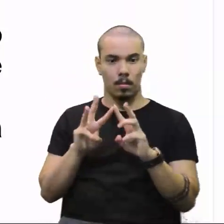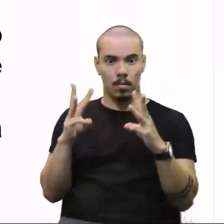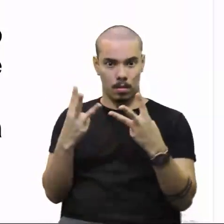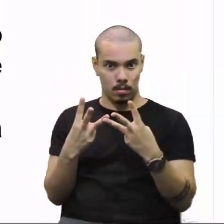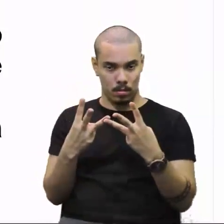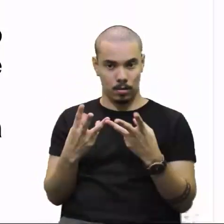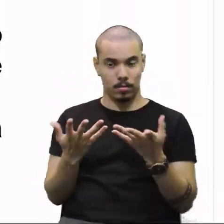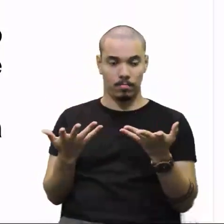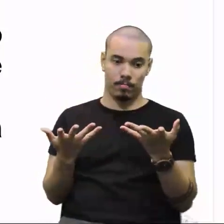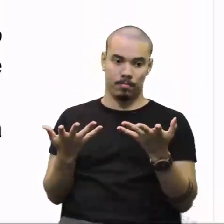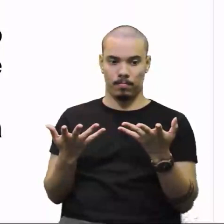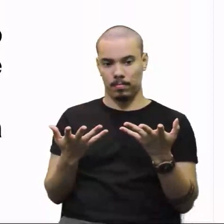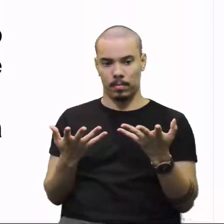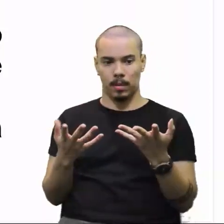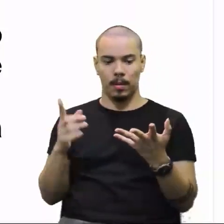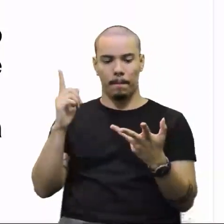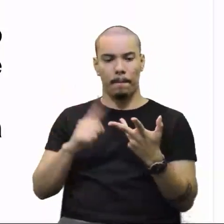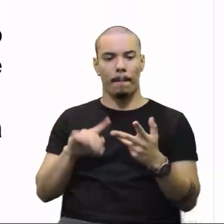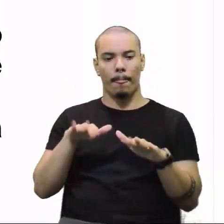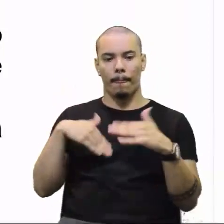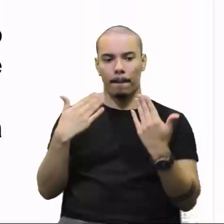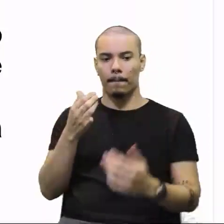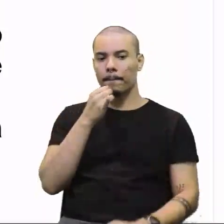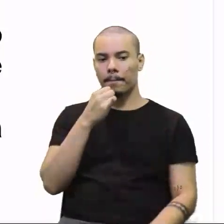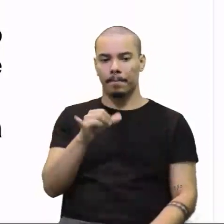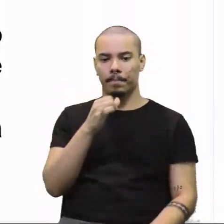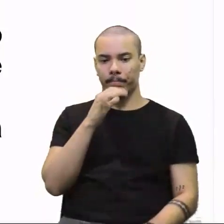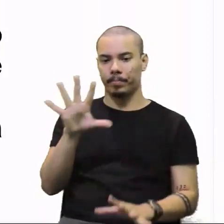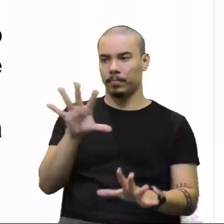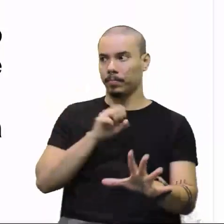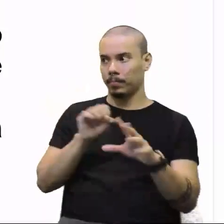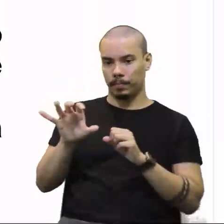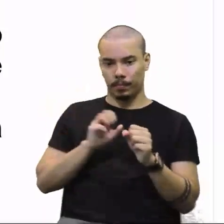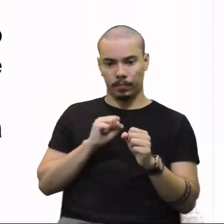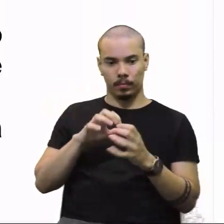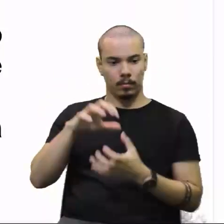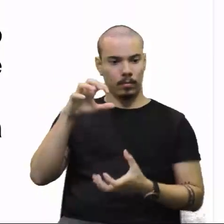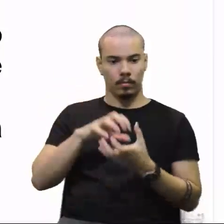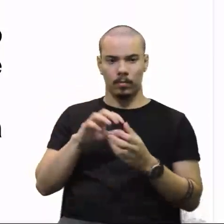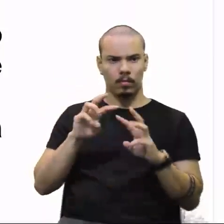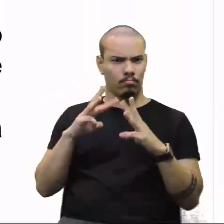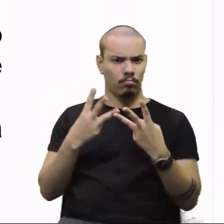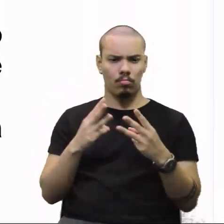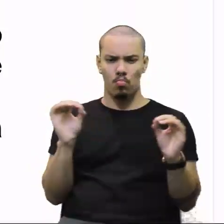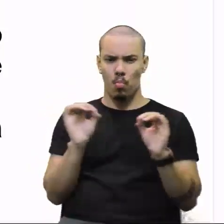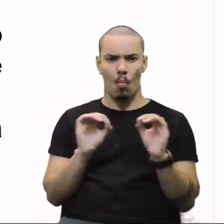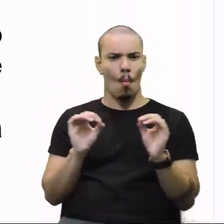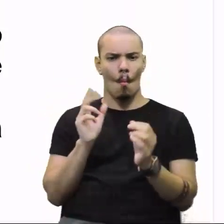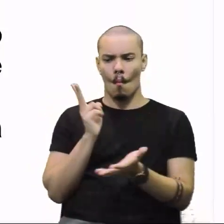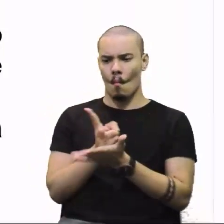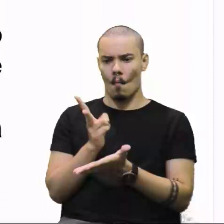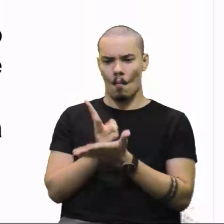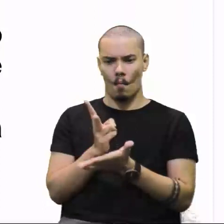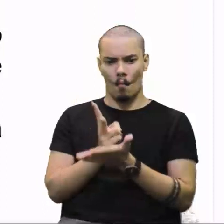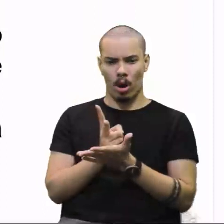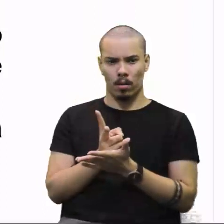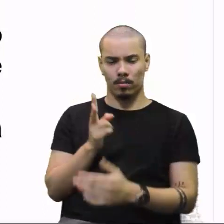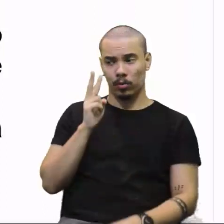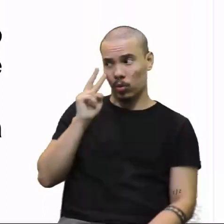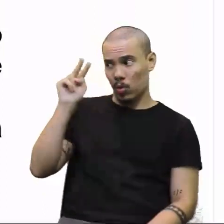corpo. Quando um corpo adquire energia cinética, sua massa não sofre um acréscimo. Então, só